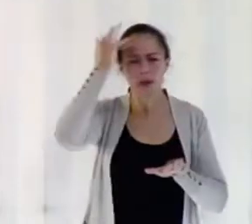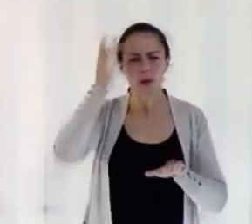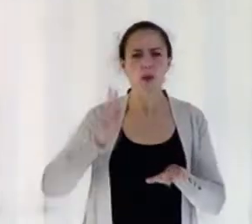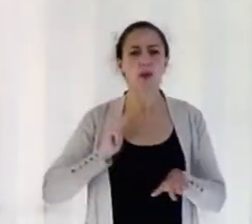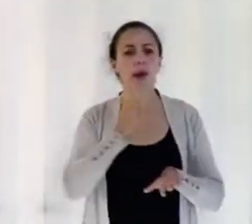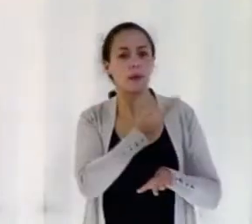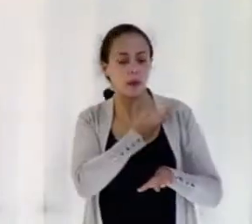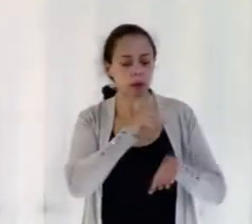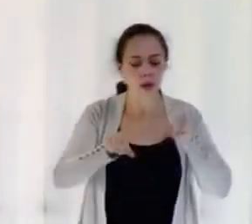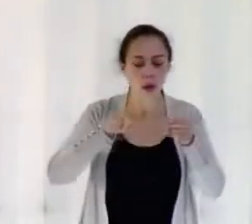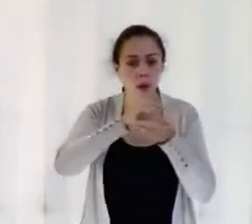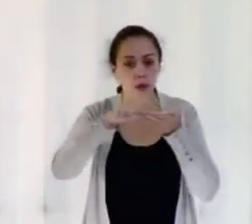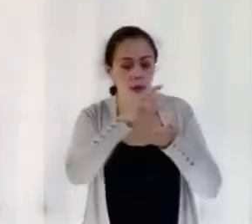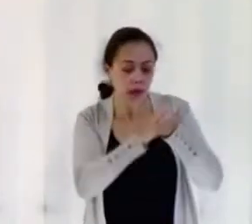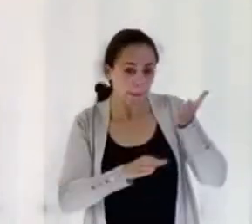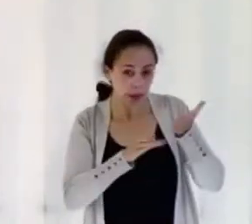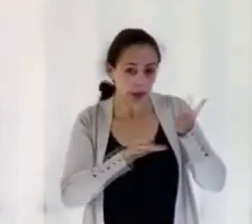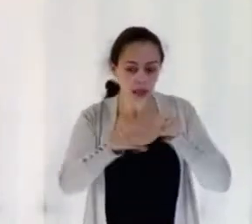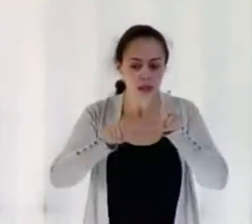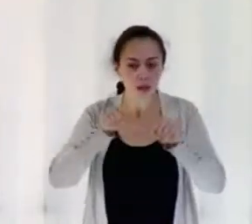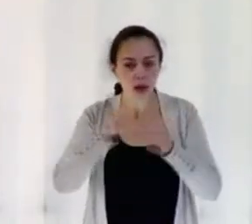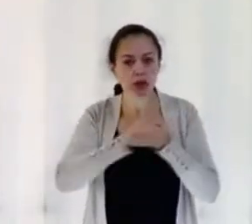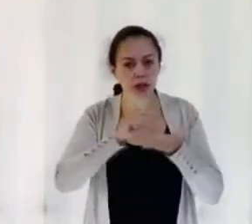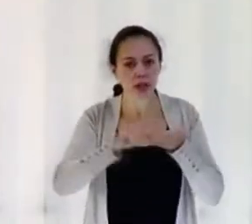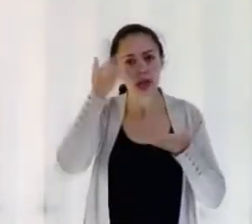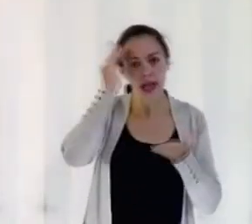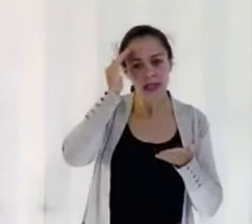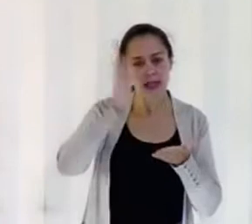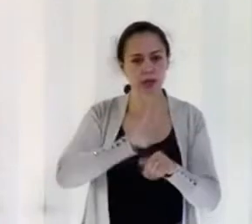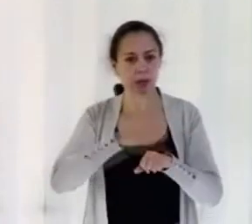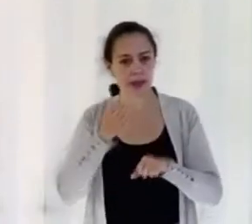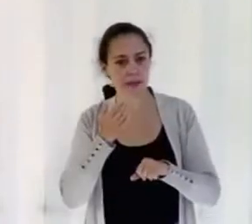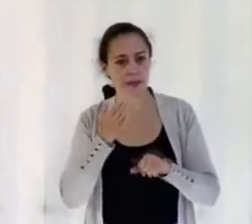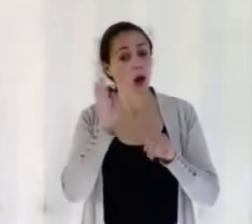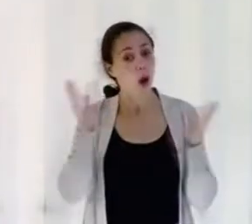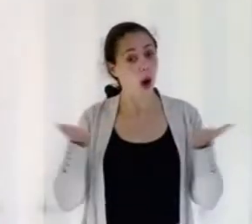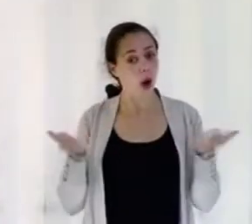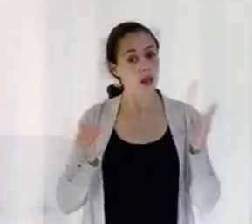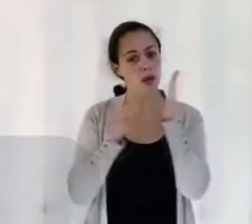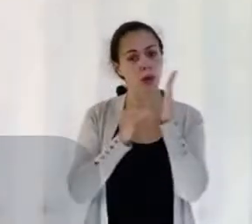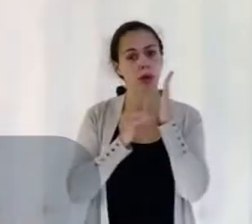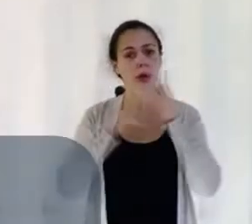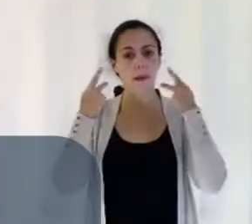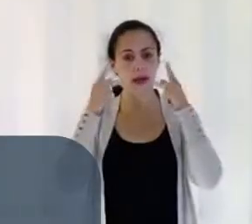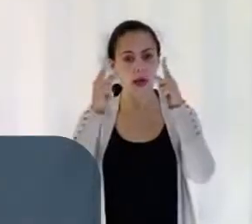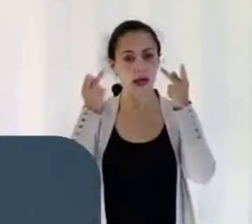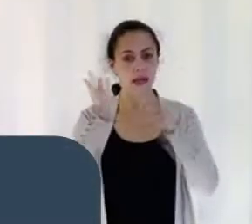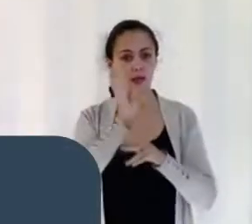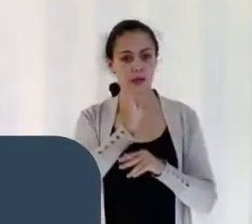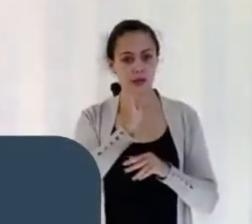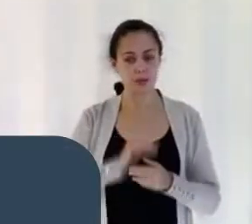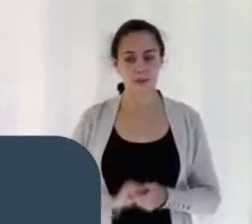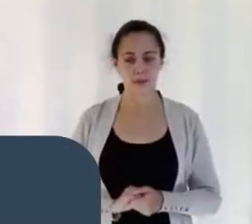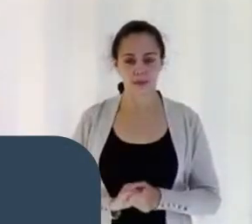aos irmãos, e agora nós chegamos na nossa última mensagem, que nós